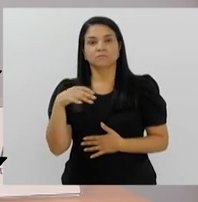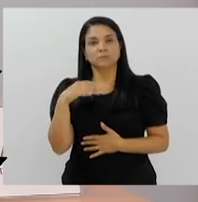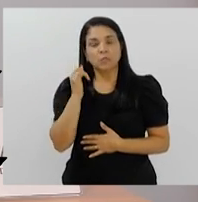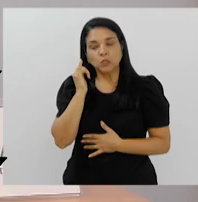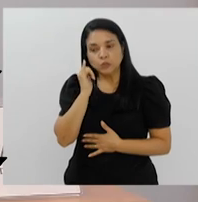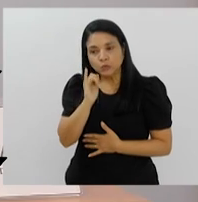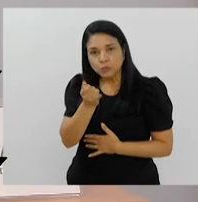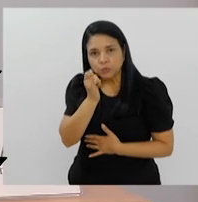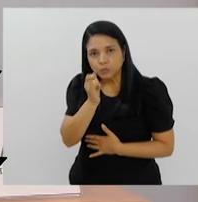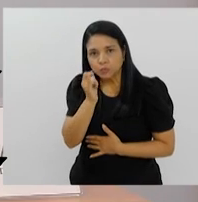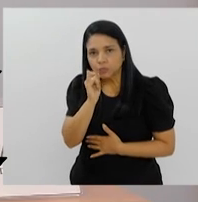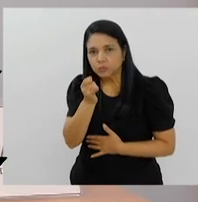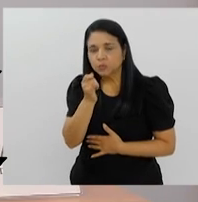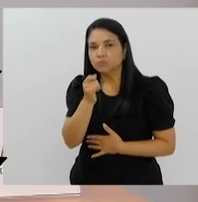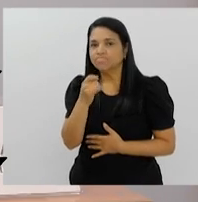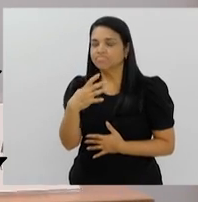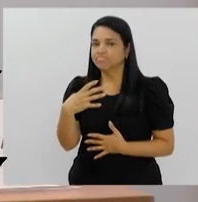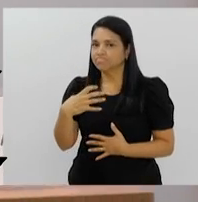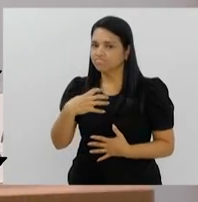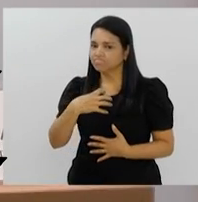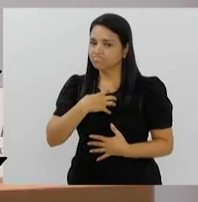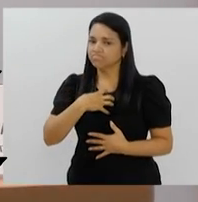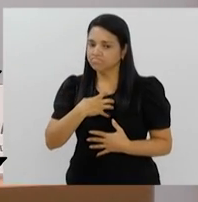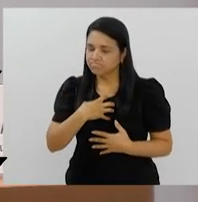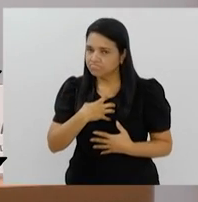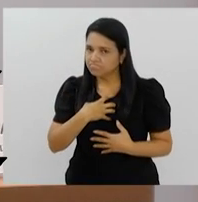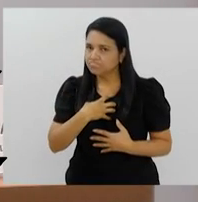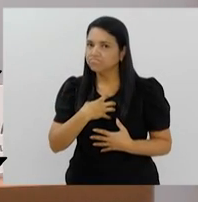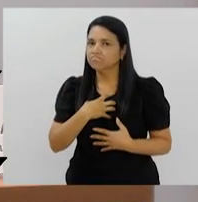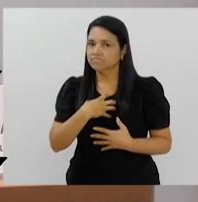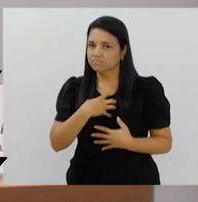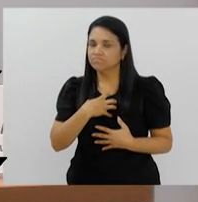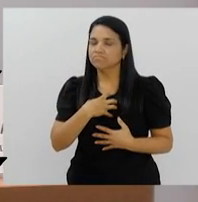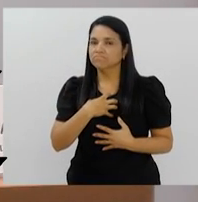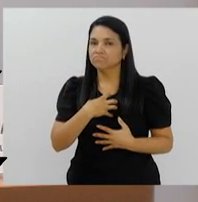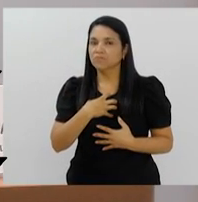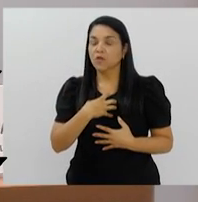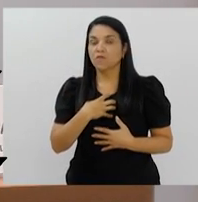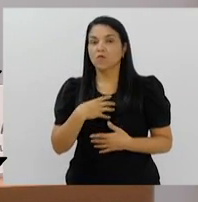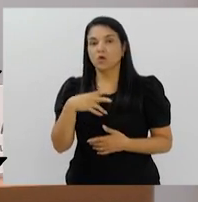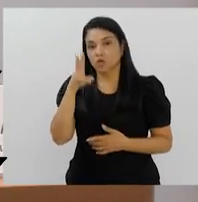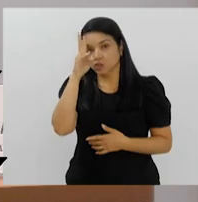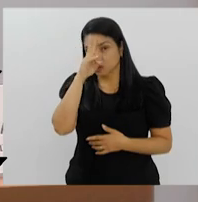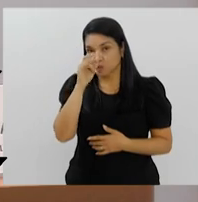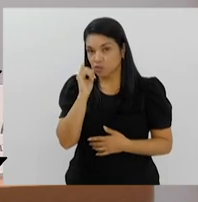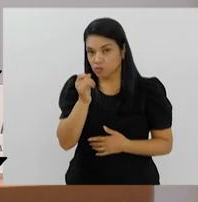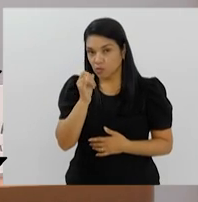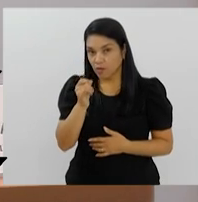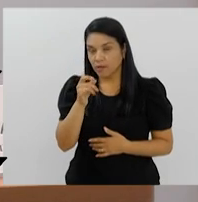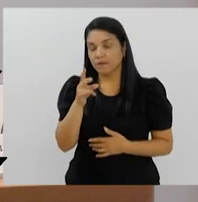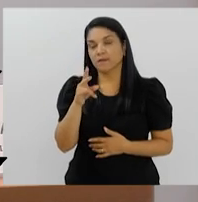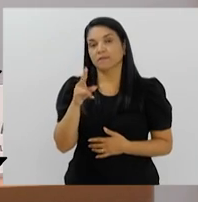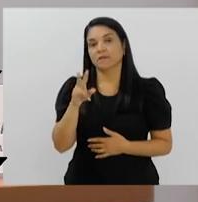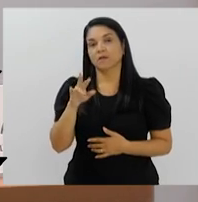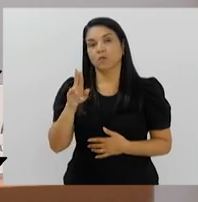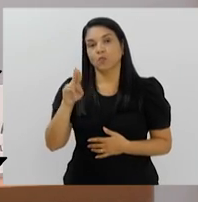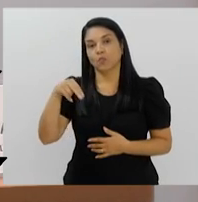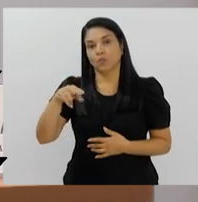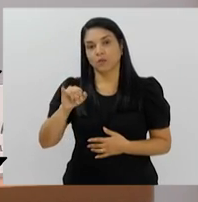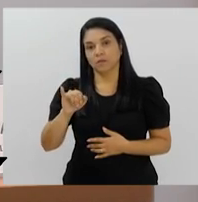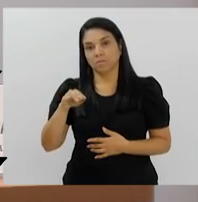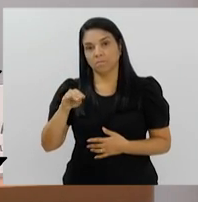extremamente impactante contar um pouquinho para vocês a história da Unimed ferge como é que surgiu